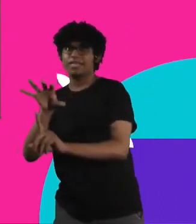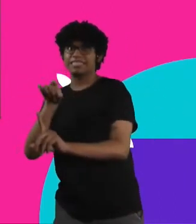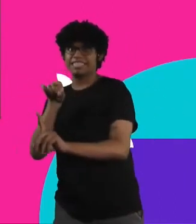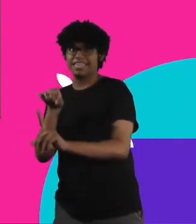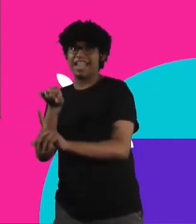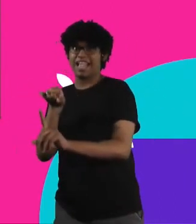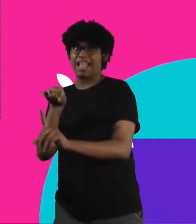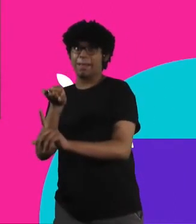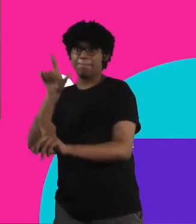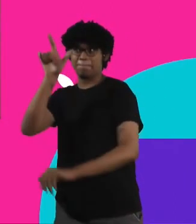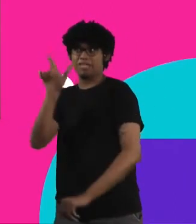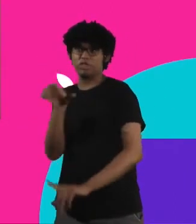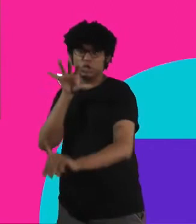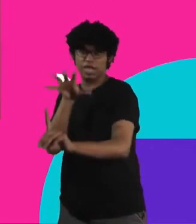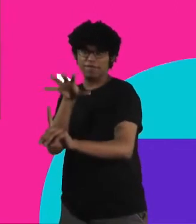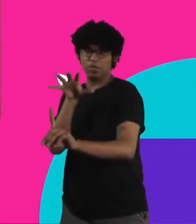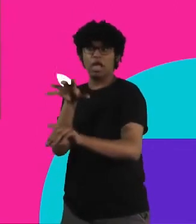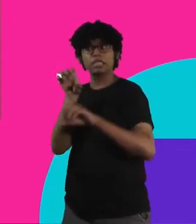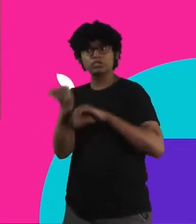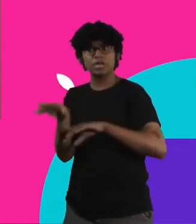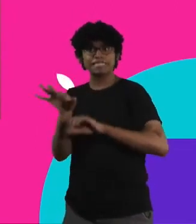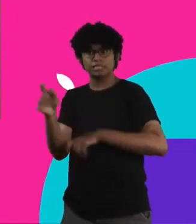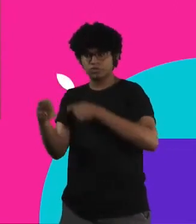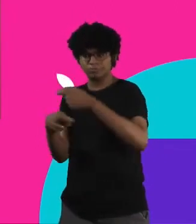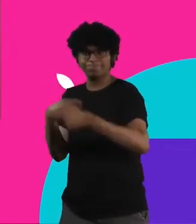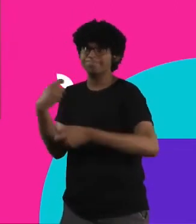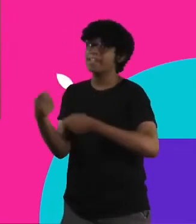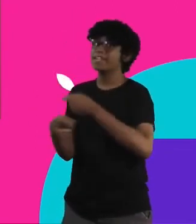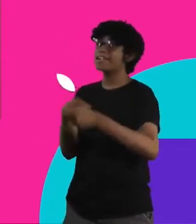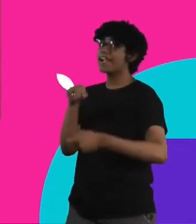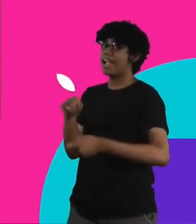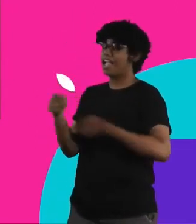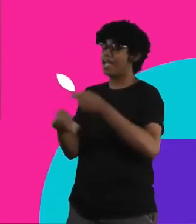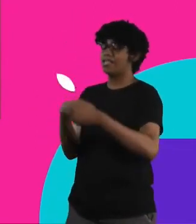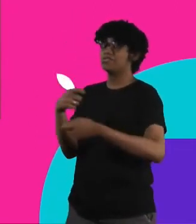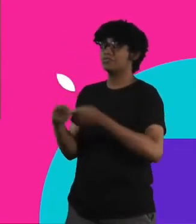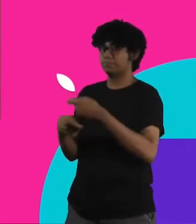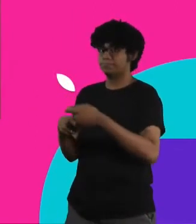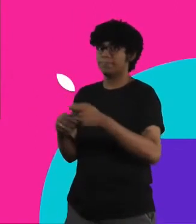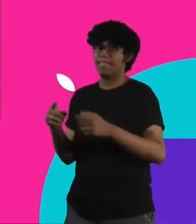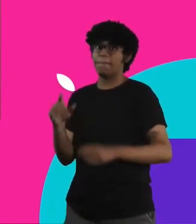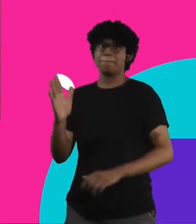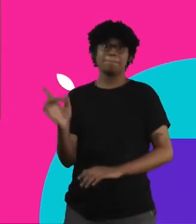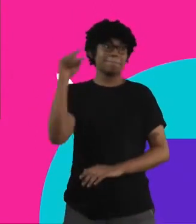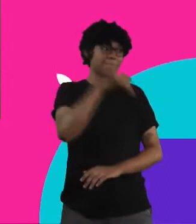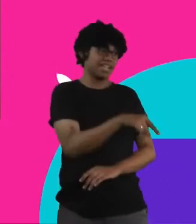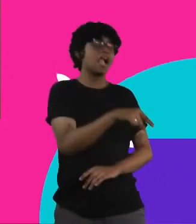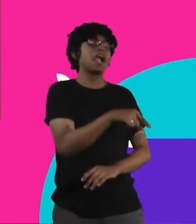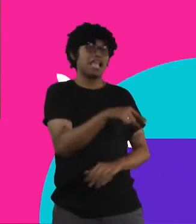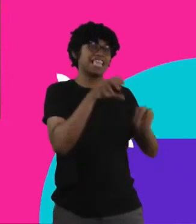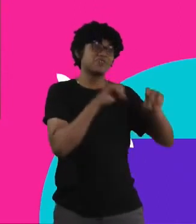muito, que fazem educação de mercado, como o Alan bem trouxe, versus os